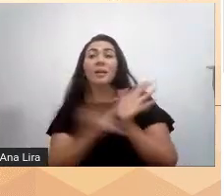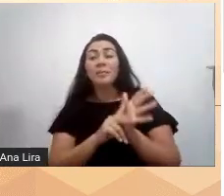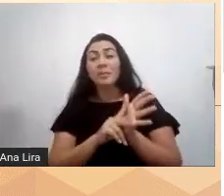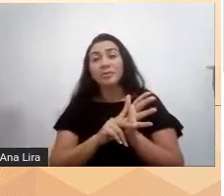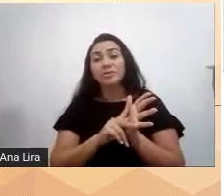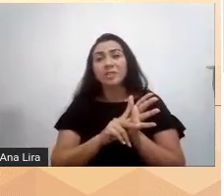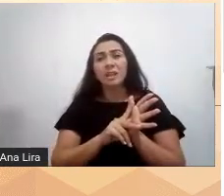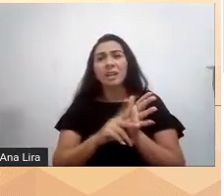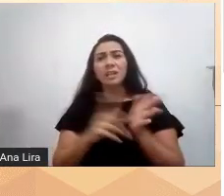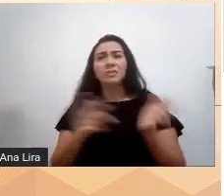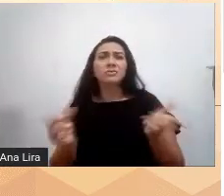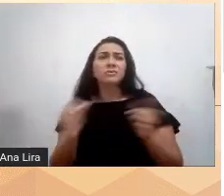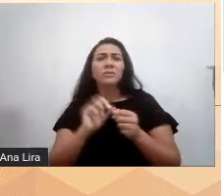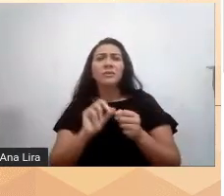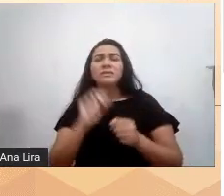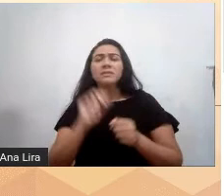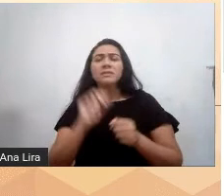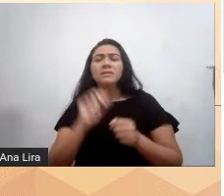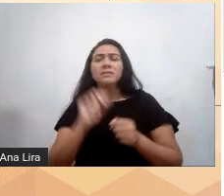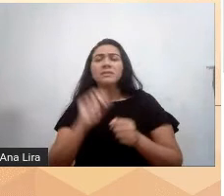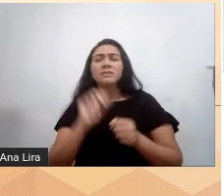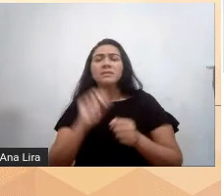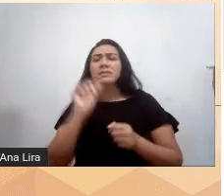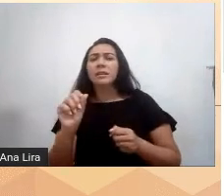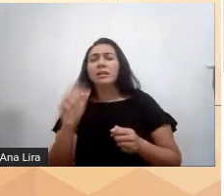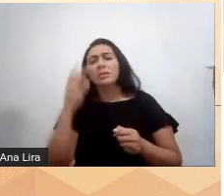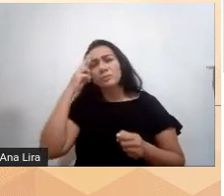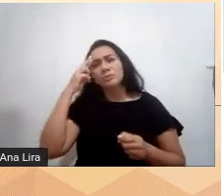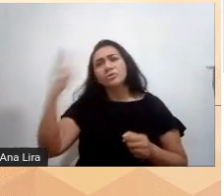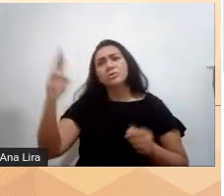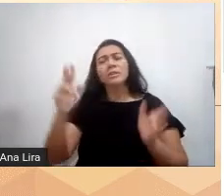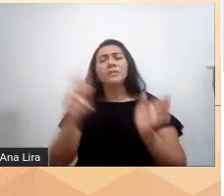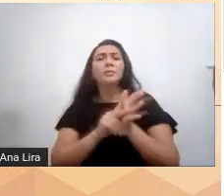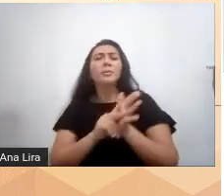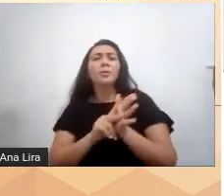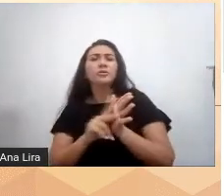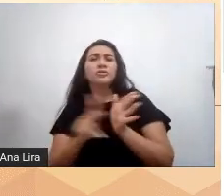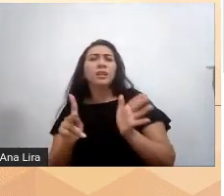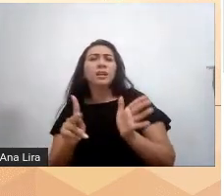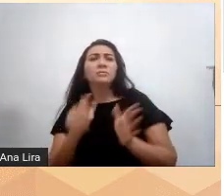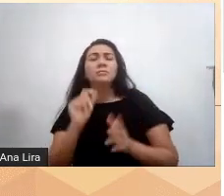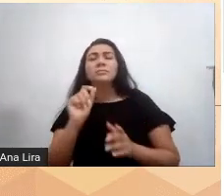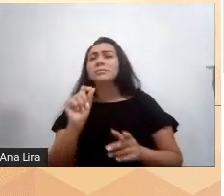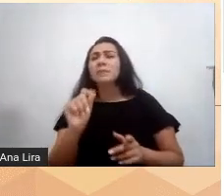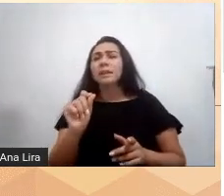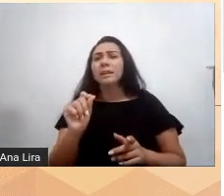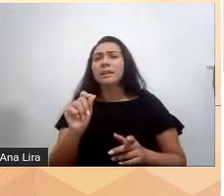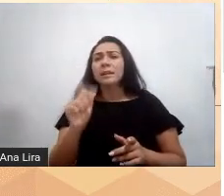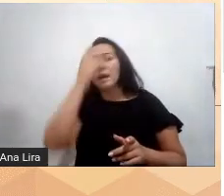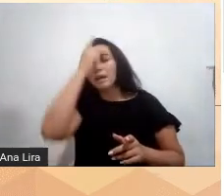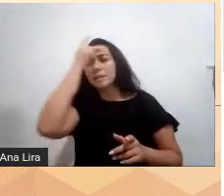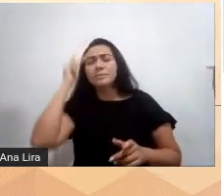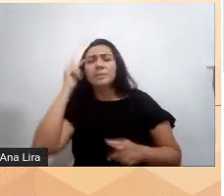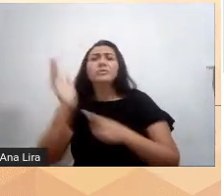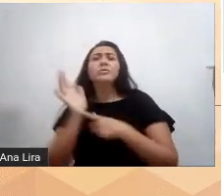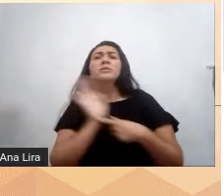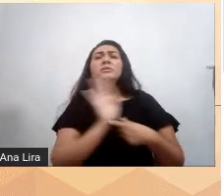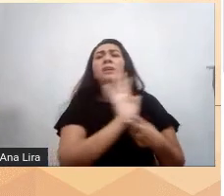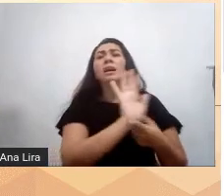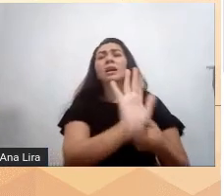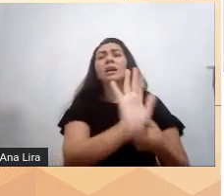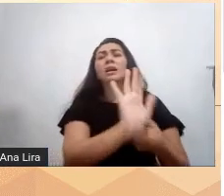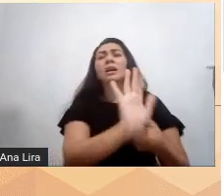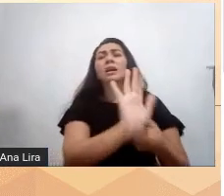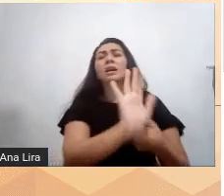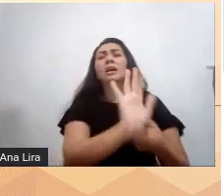dono desse projeto, e fazendo também a mediação entre o incentivador, aquele que vai estar aportando no projeto